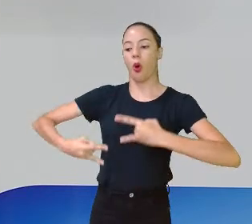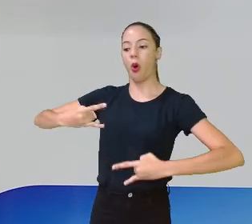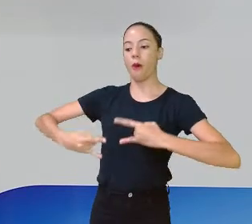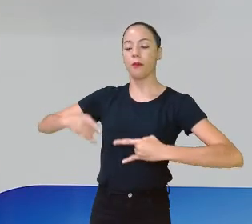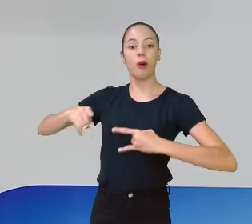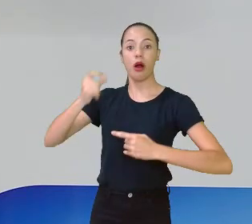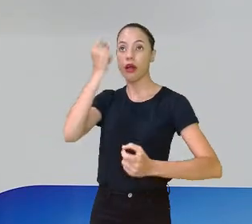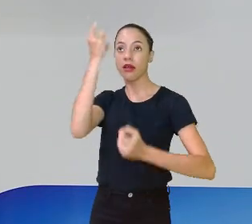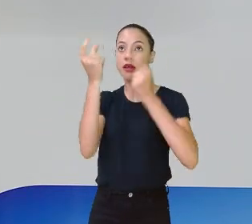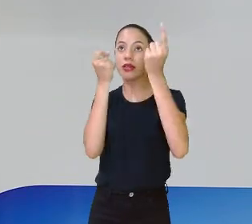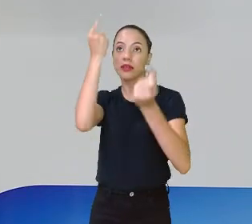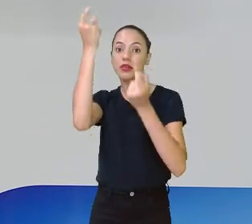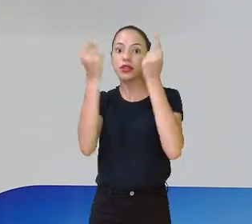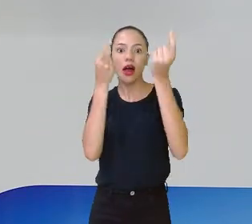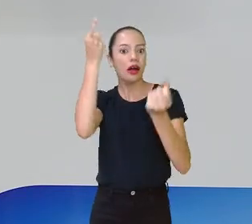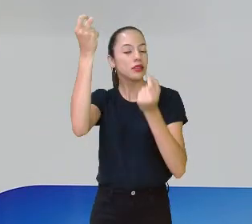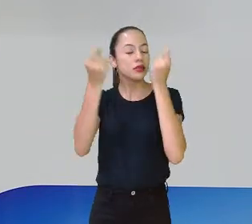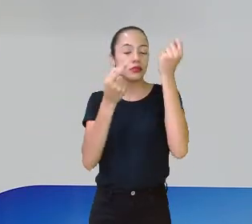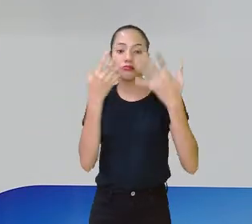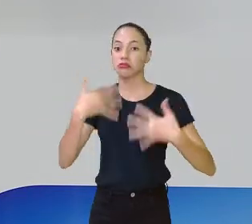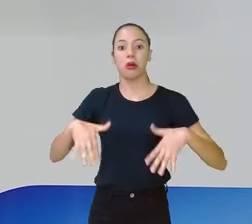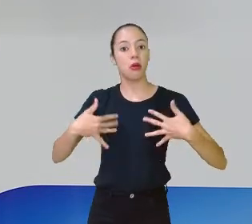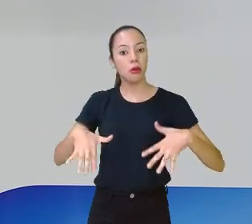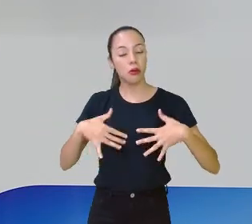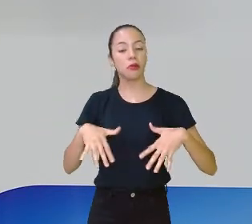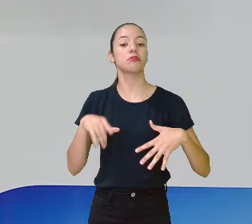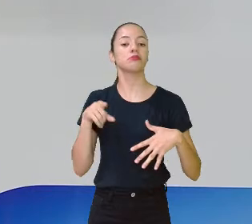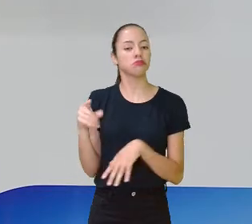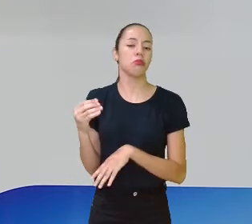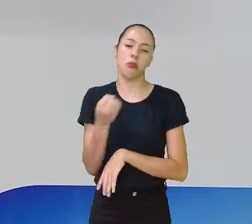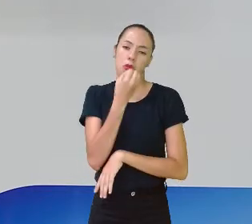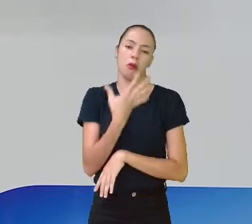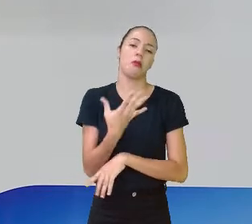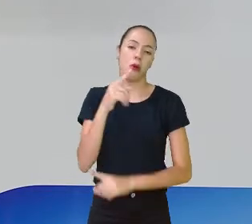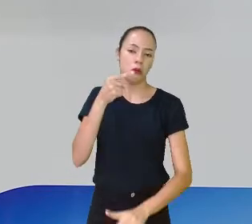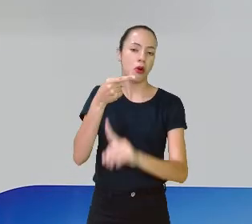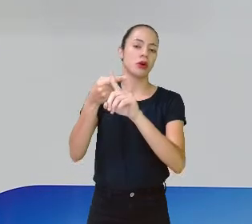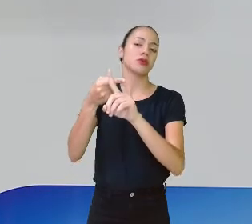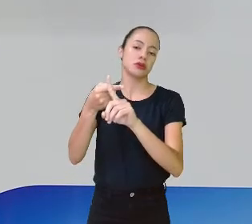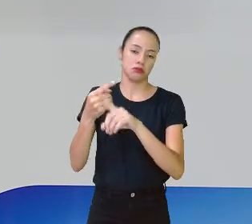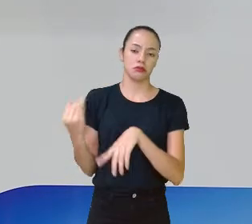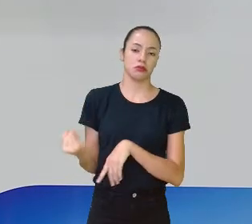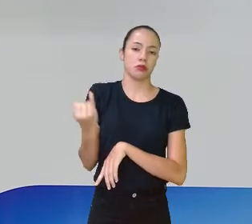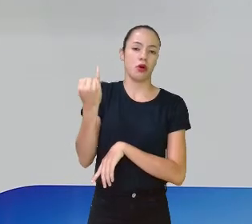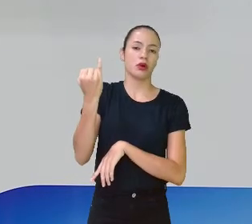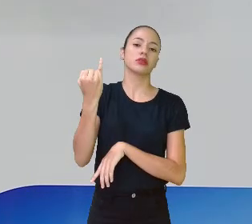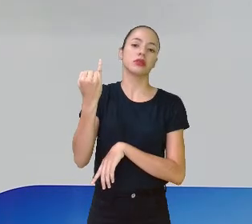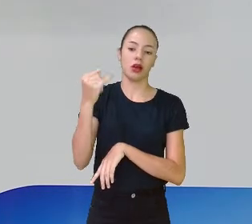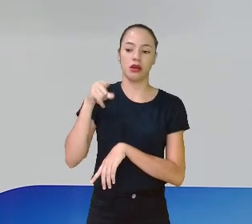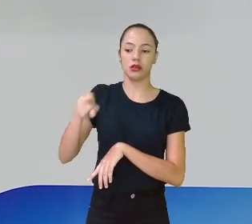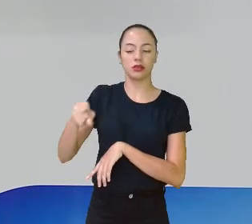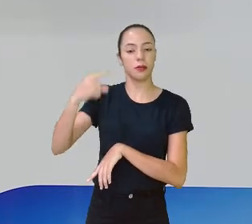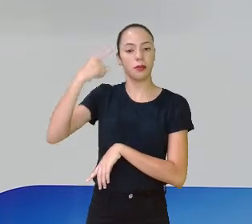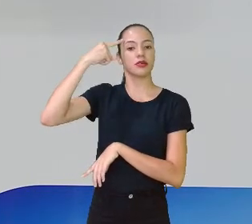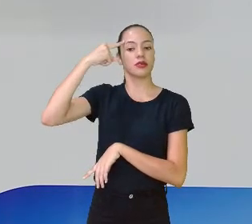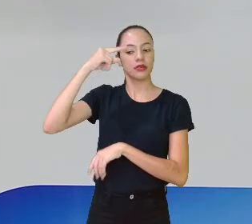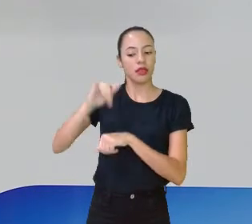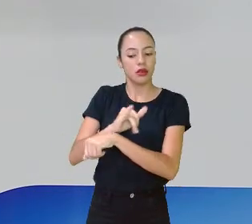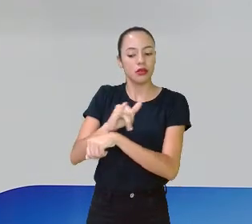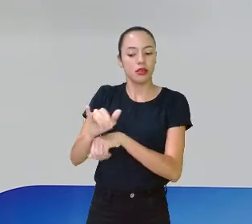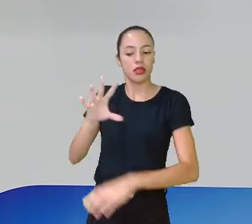de maneira muito acelerada. E isso é muito bom. Isso é importante considerar na sala de aula,